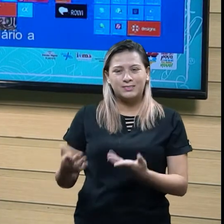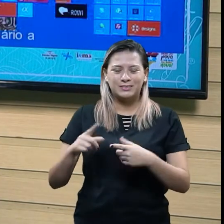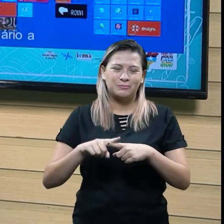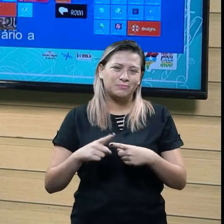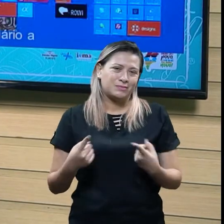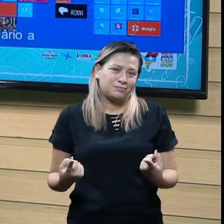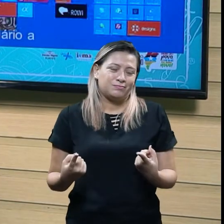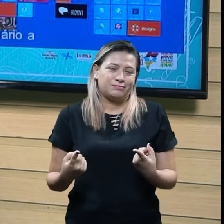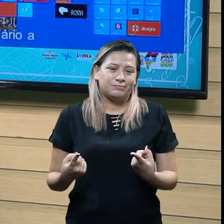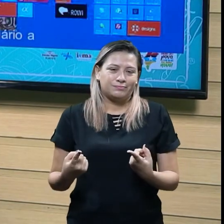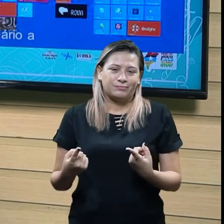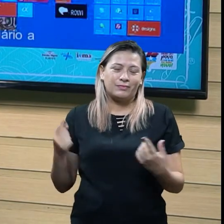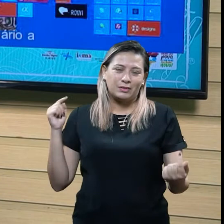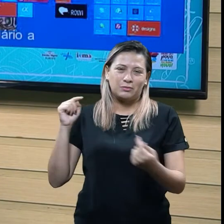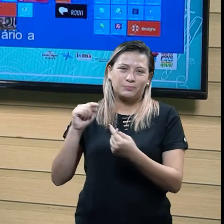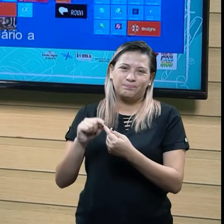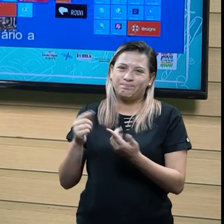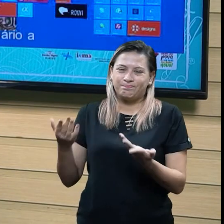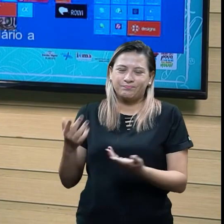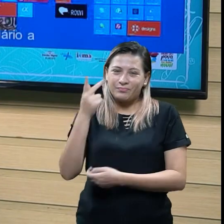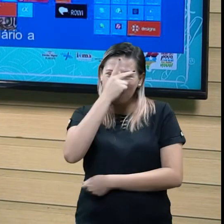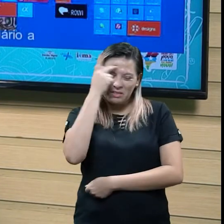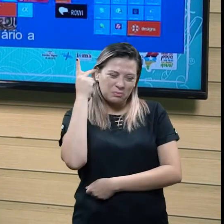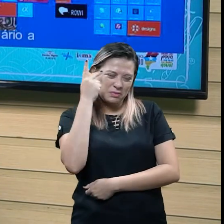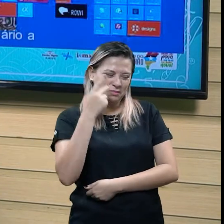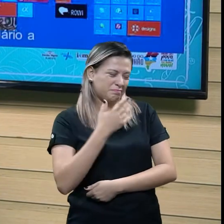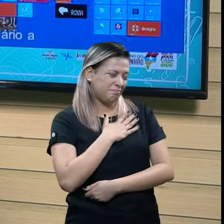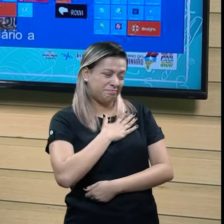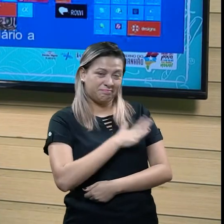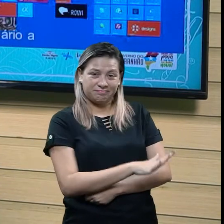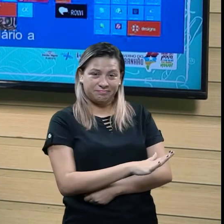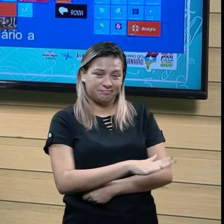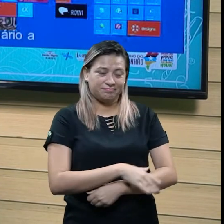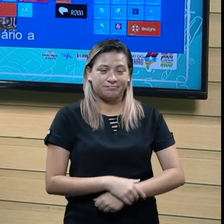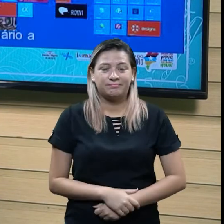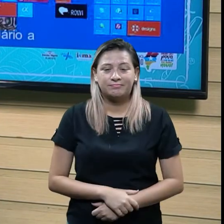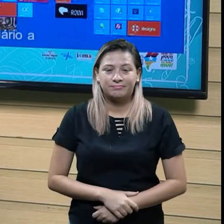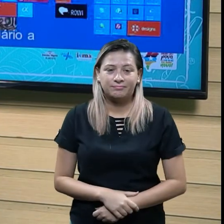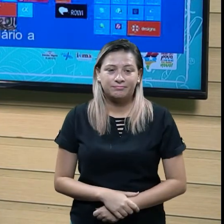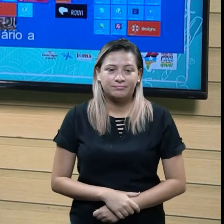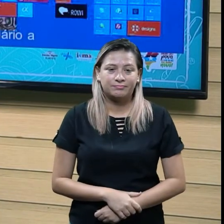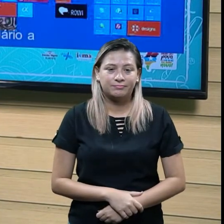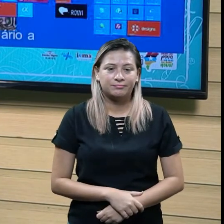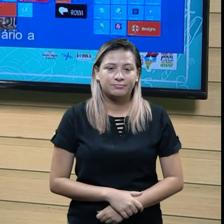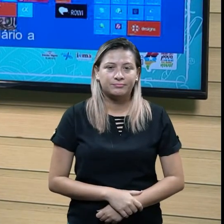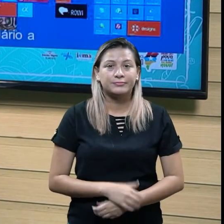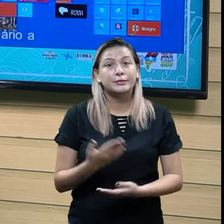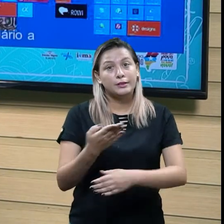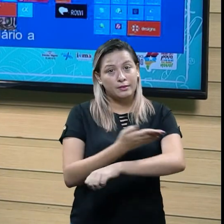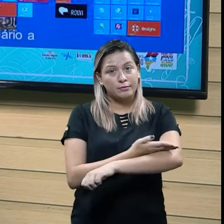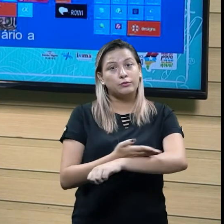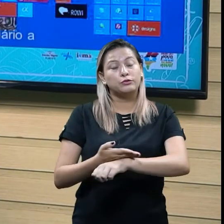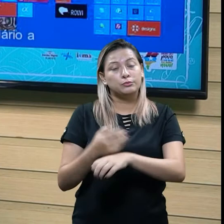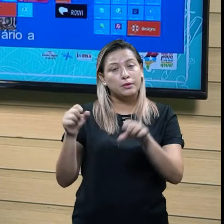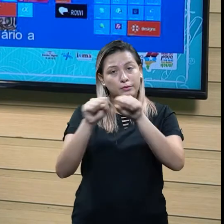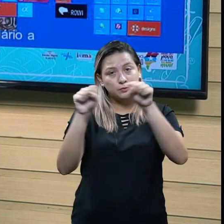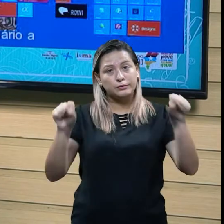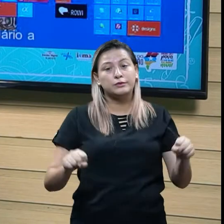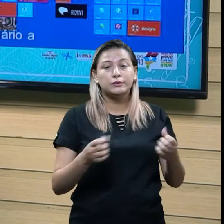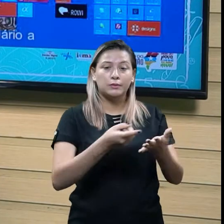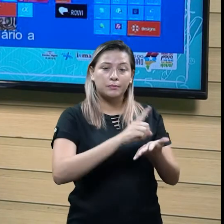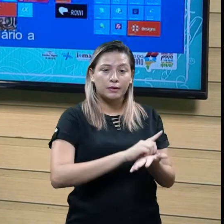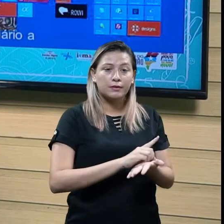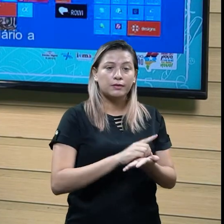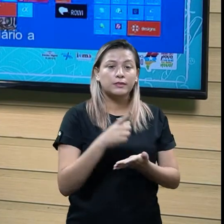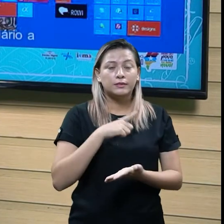ele não agradou a comunidade que utilizava, que já estava acostumado com o sistema anterior, com o menu